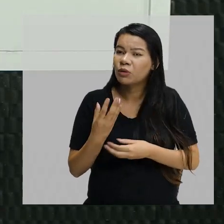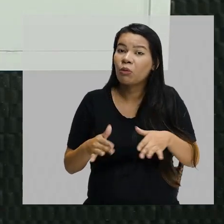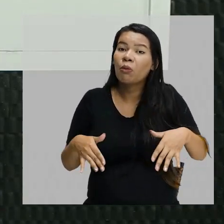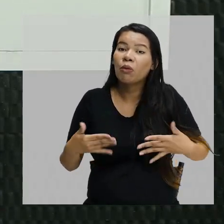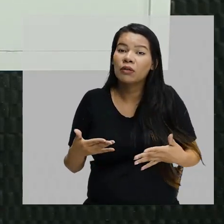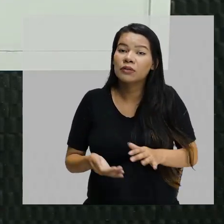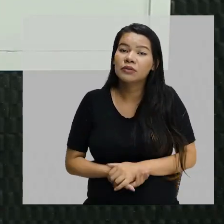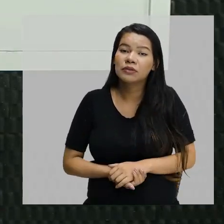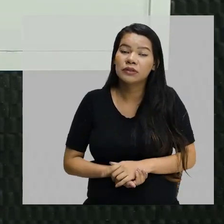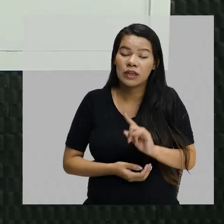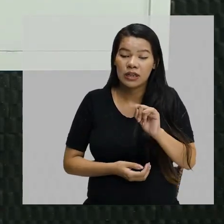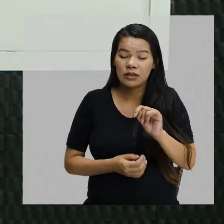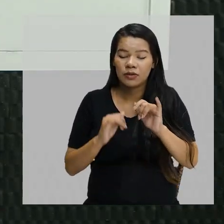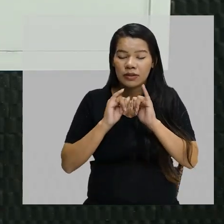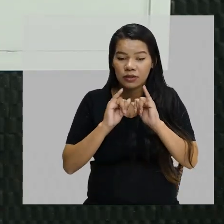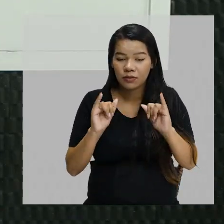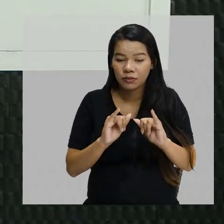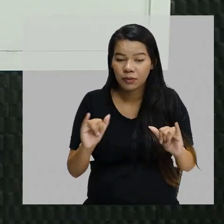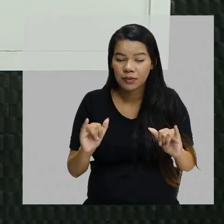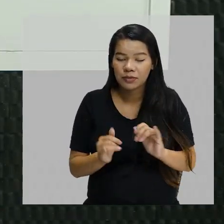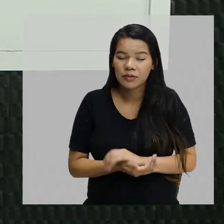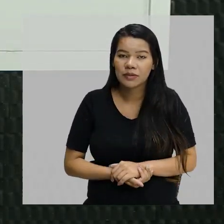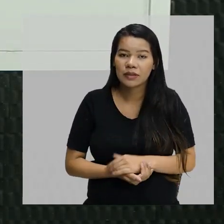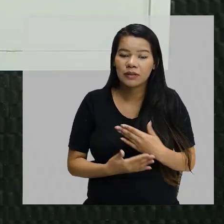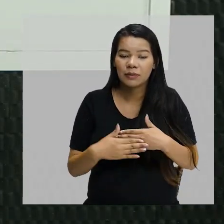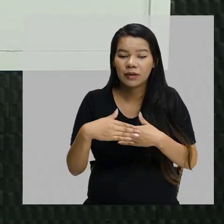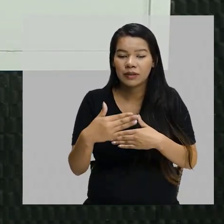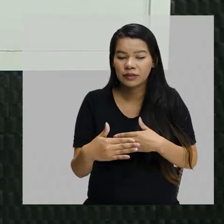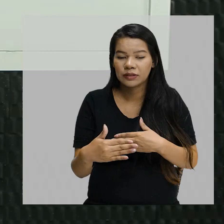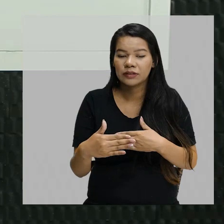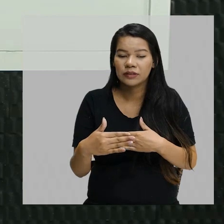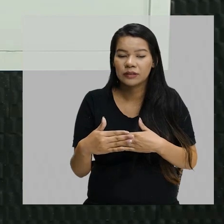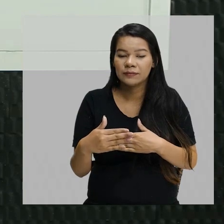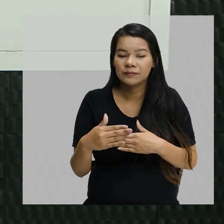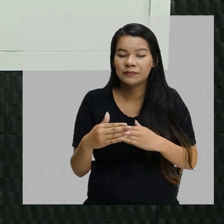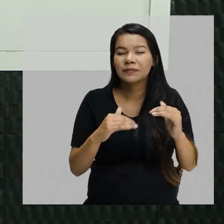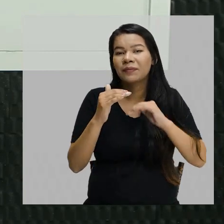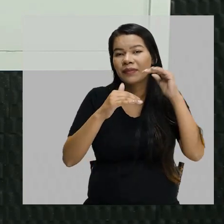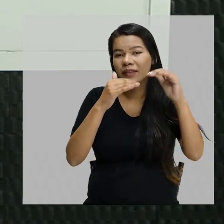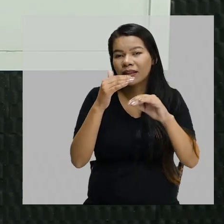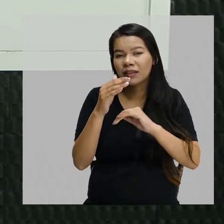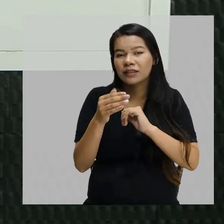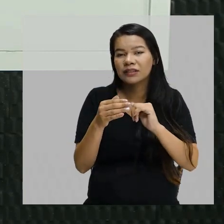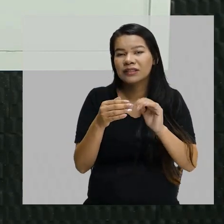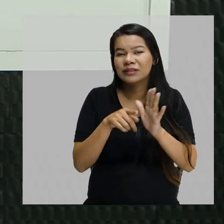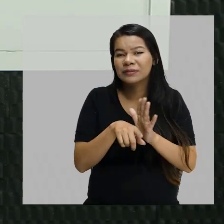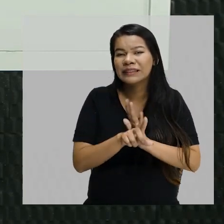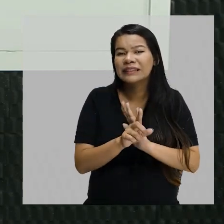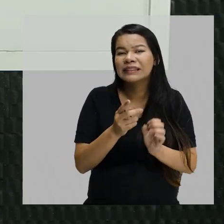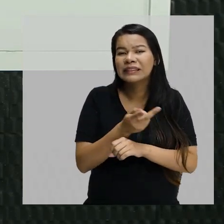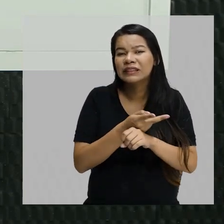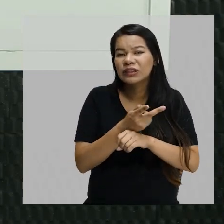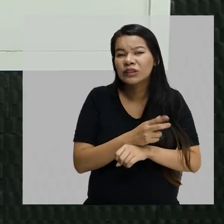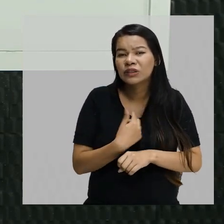eles são as nossas informações Então olha só a partir desse processo de investigação dentro da observação nós vamos gerar o que nós